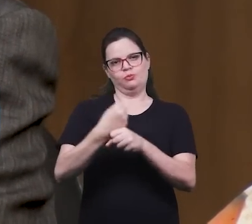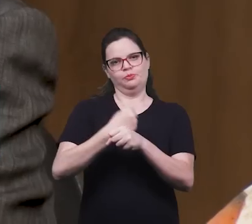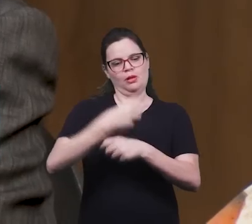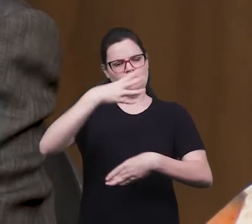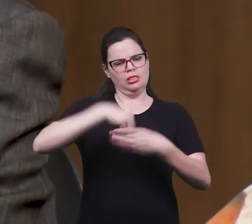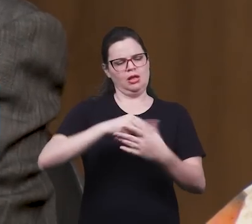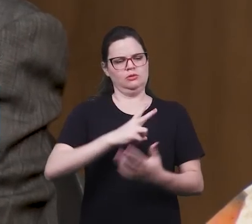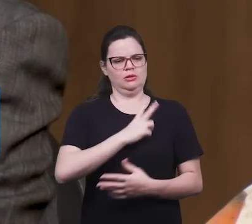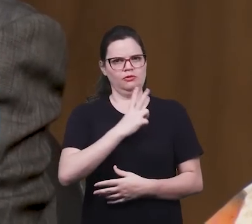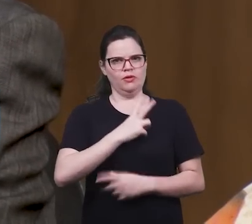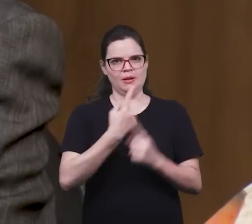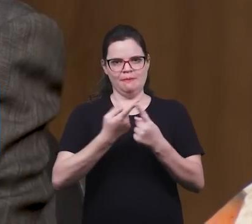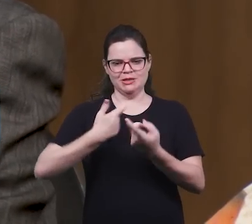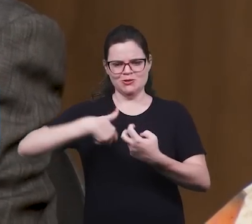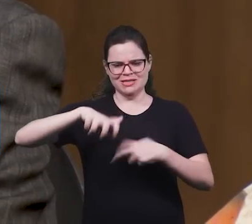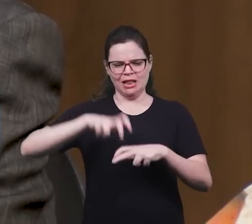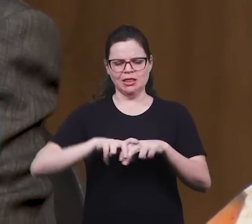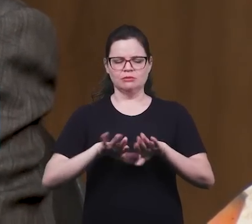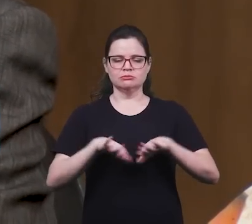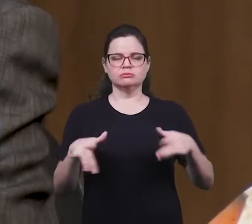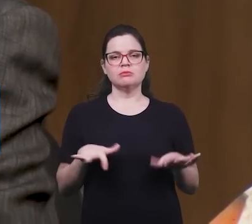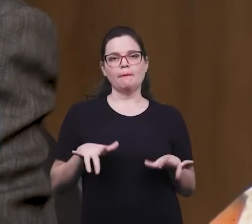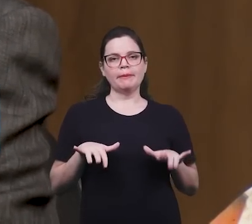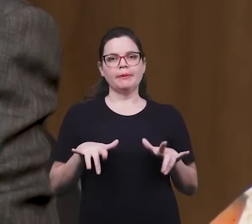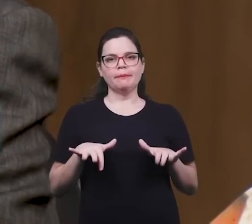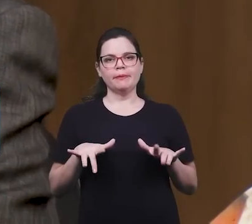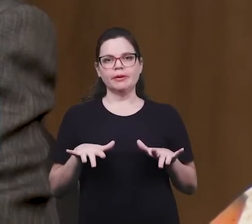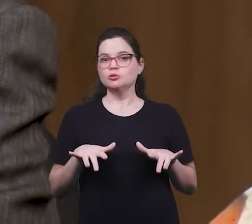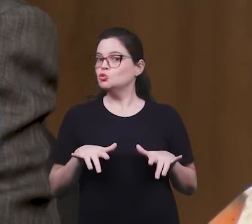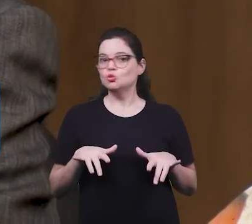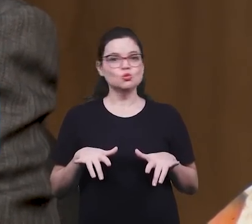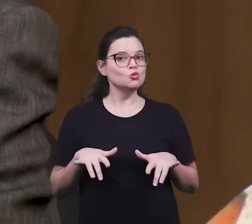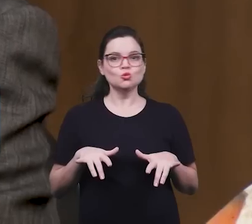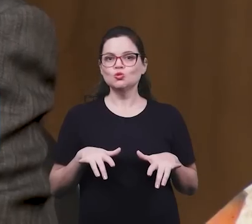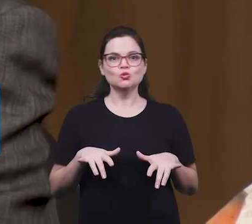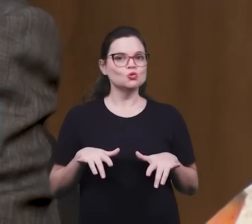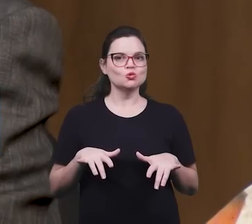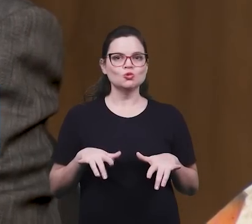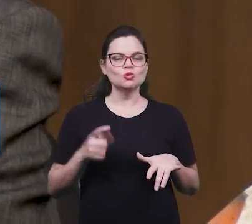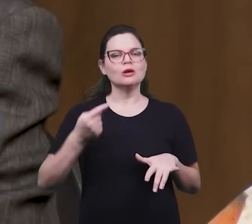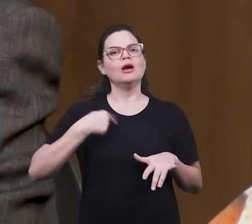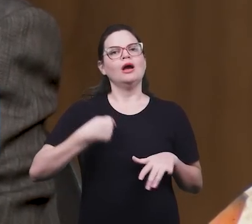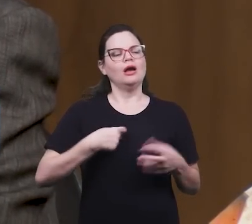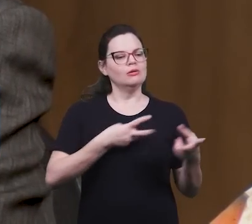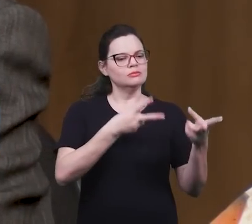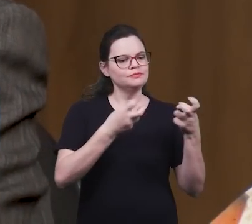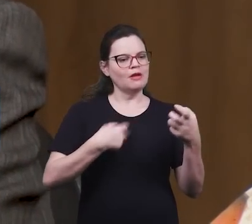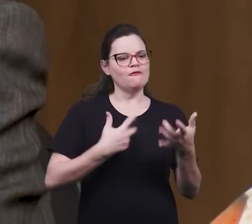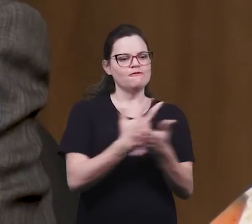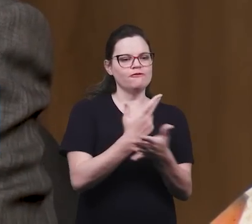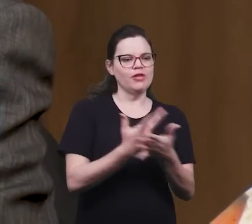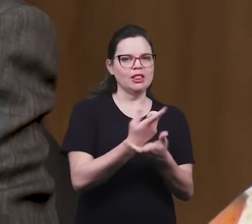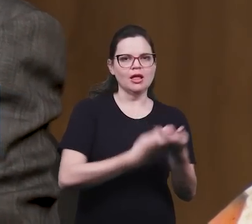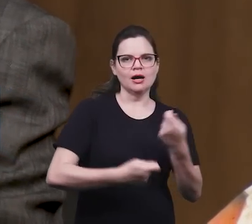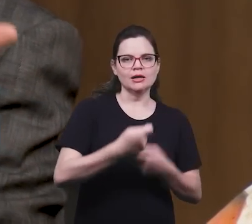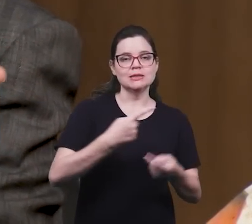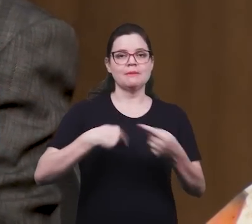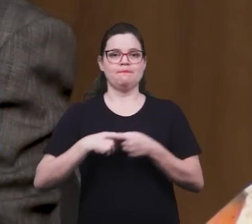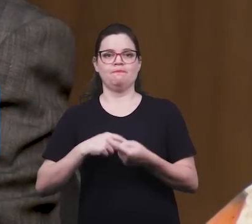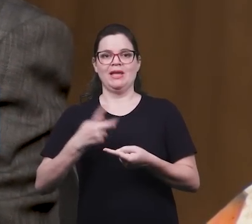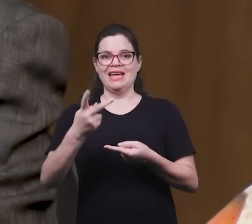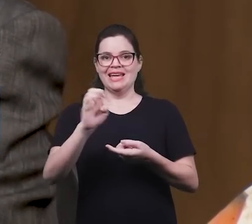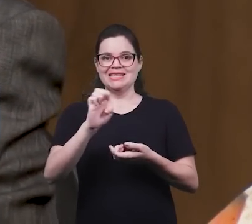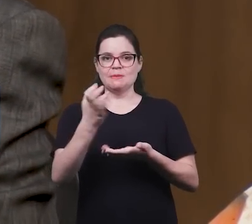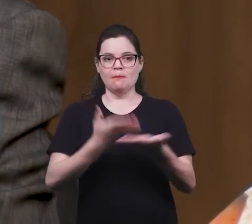você pergunta, eu fiquei só sentado numa mesa? Não, eu tive várias projeções. Eu entrei para a área de finanças, entrei para a área de exportação, entrei para a área de